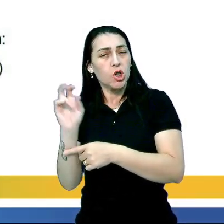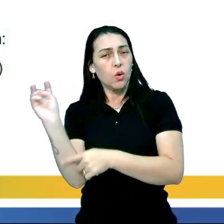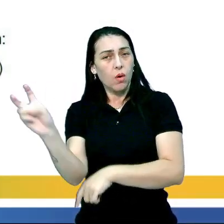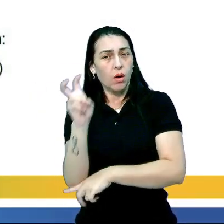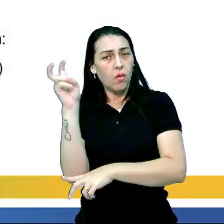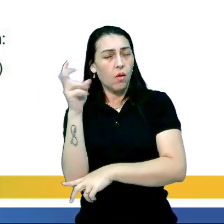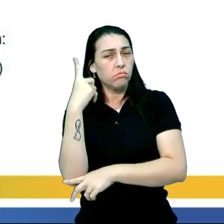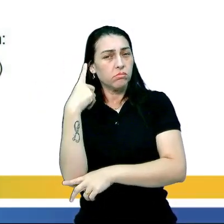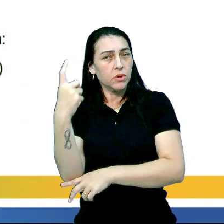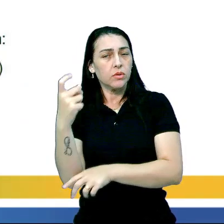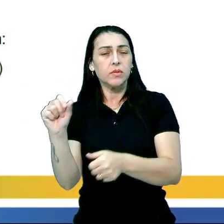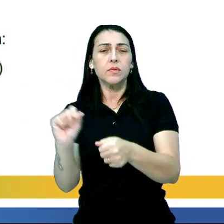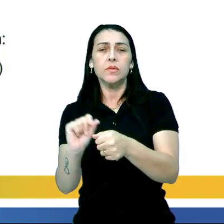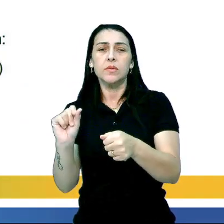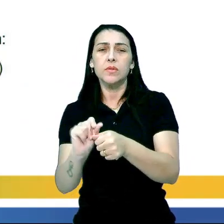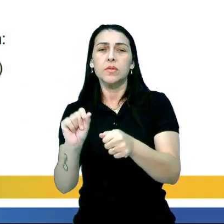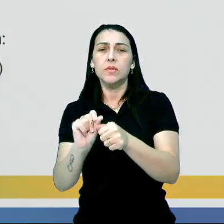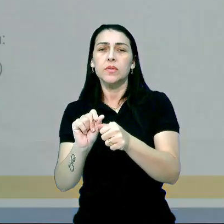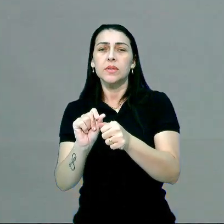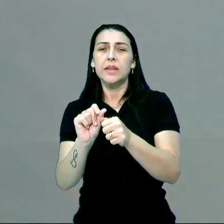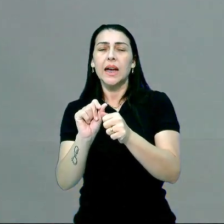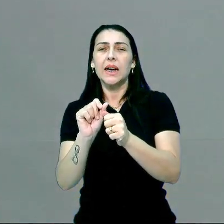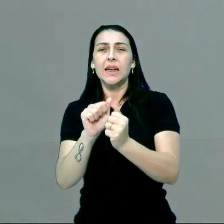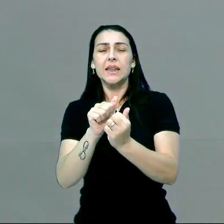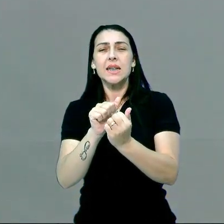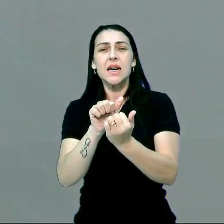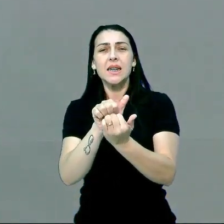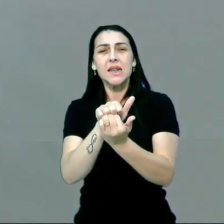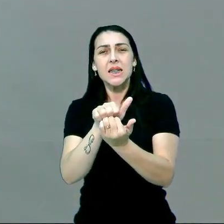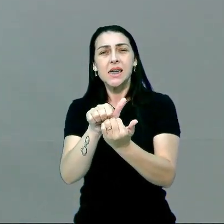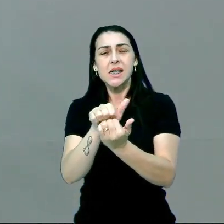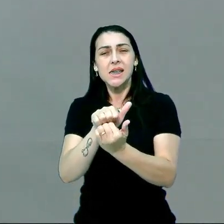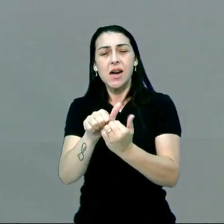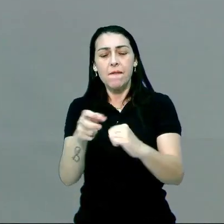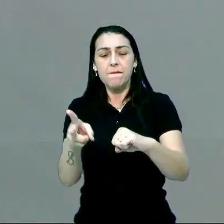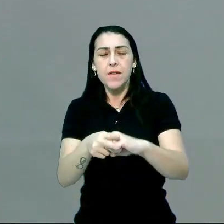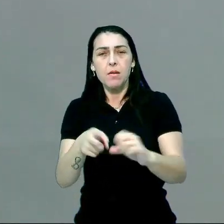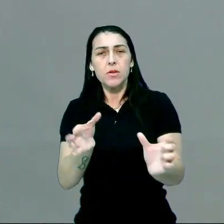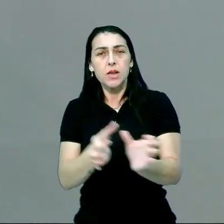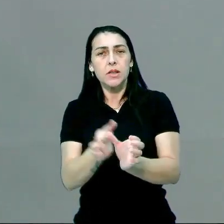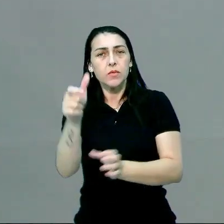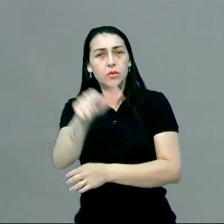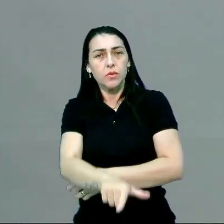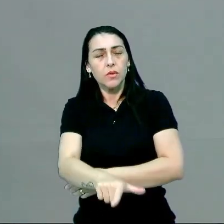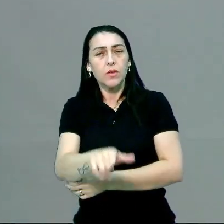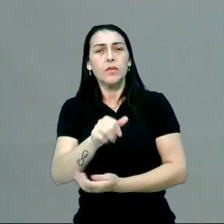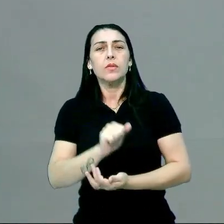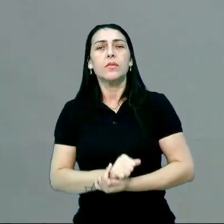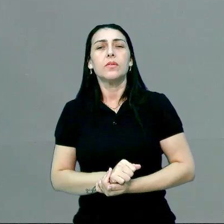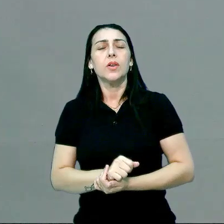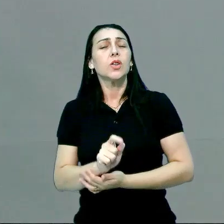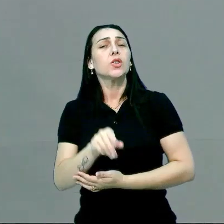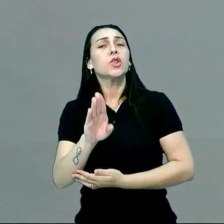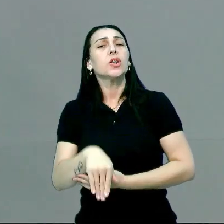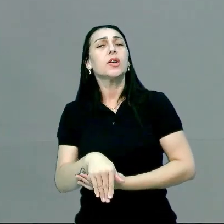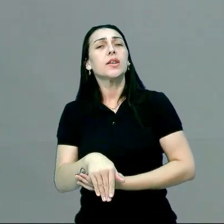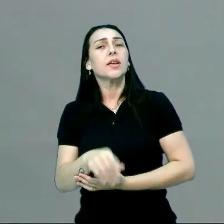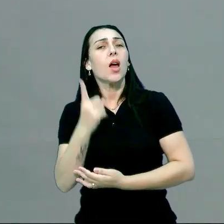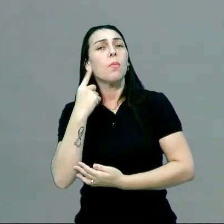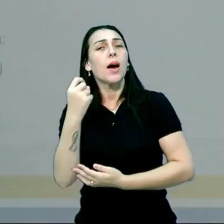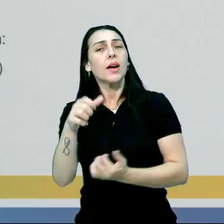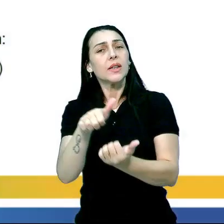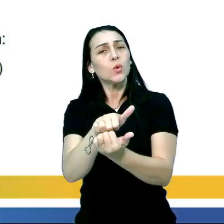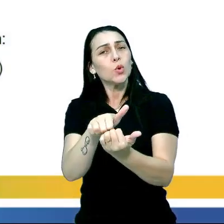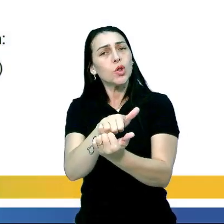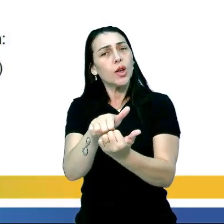barulho que ela faz. É o rangido dos dentes, verbo de ligação novamente. De quem é o rangido?